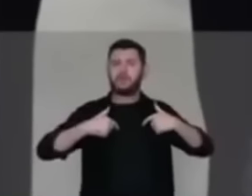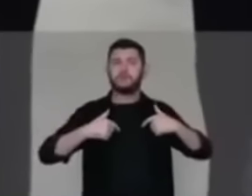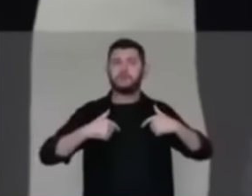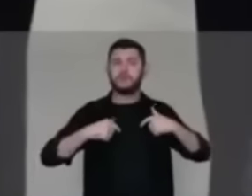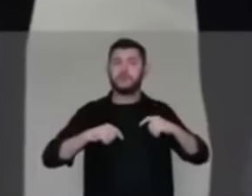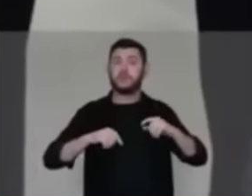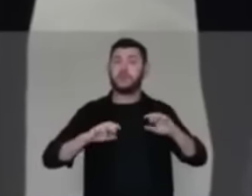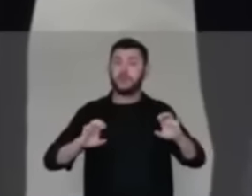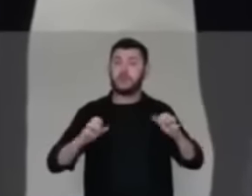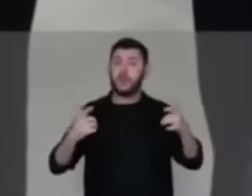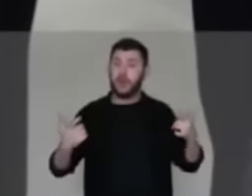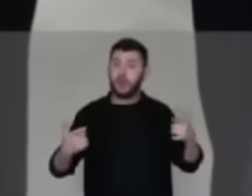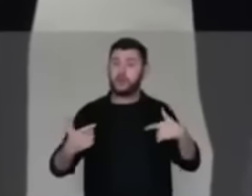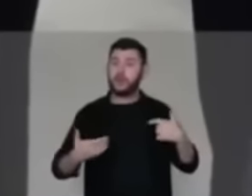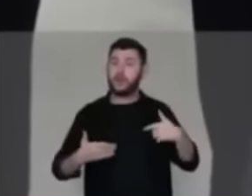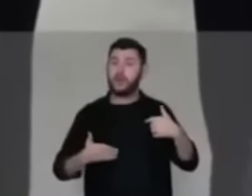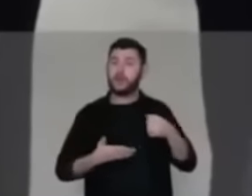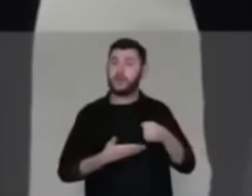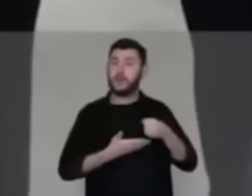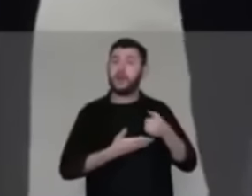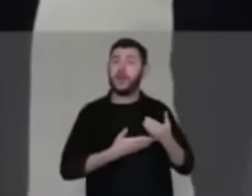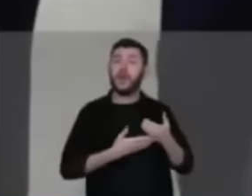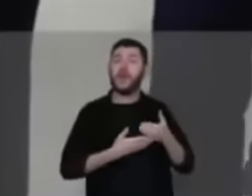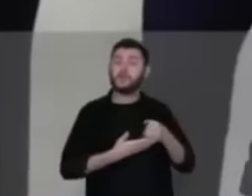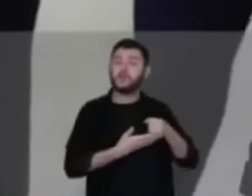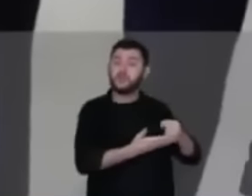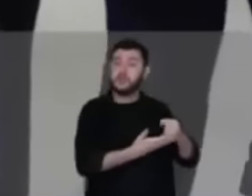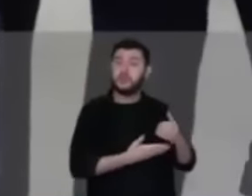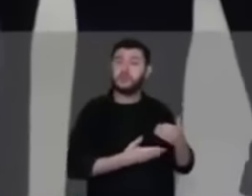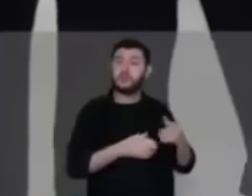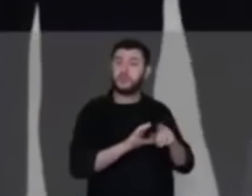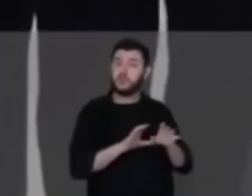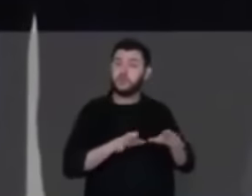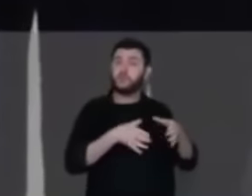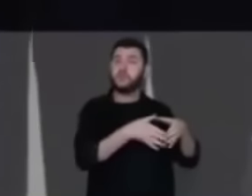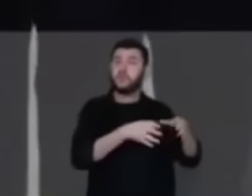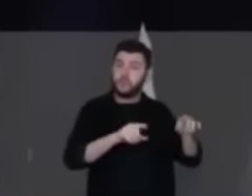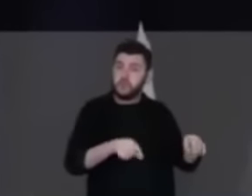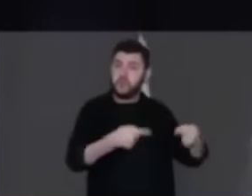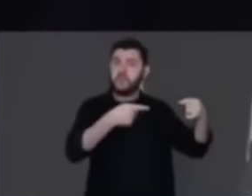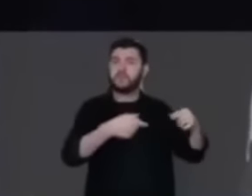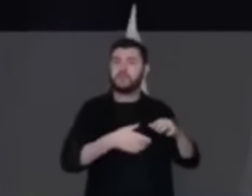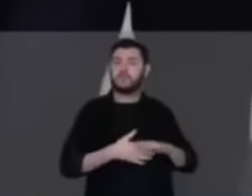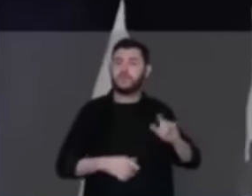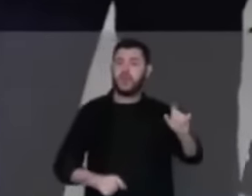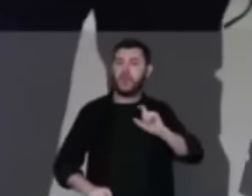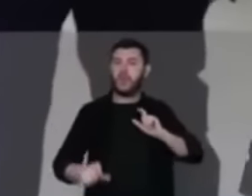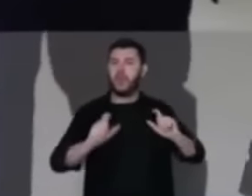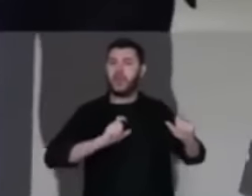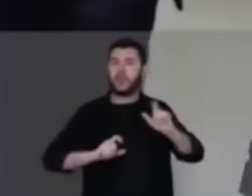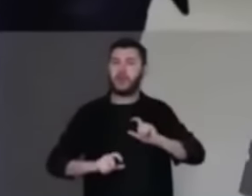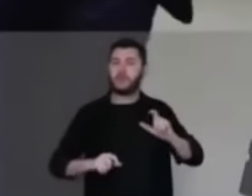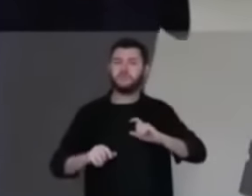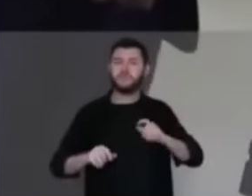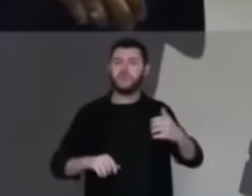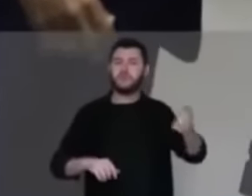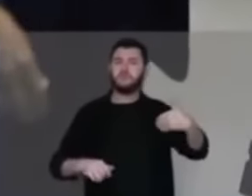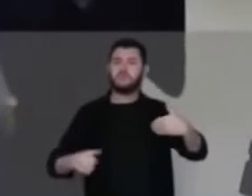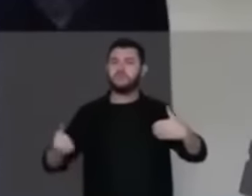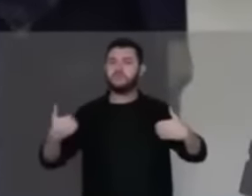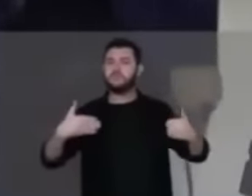oposição na sessão do Congresso Nacional de ontem ataques gratuitos desrespeitosos é um primeiro passo